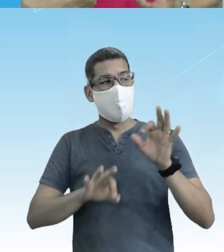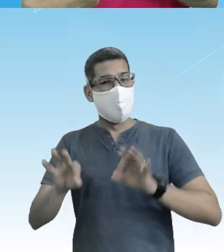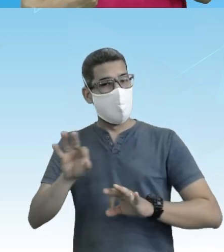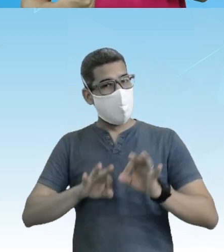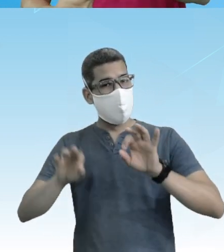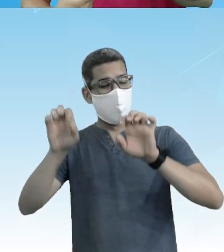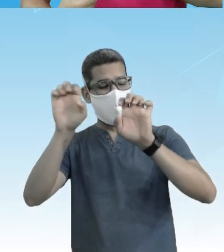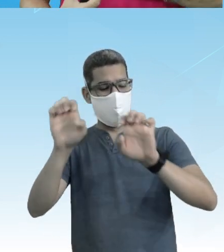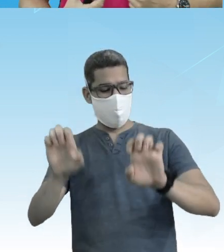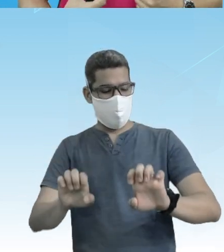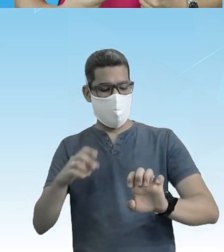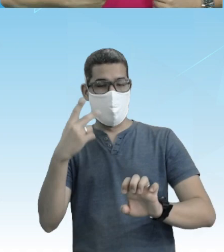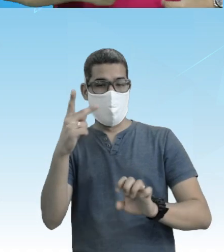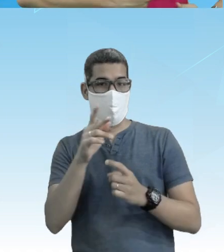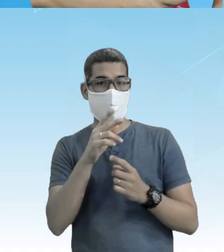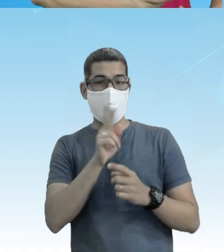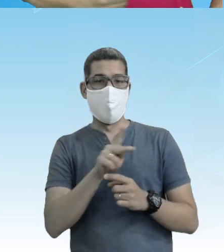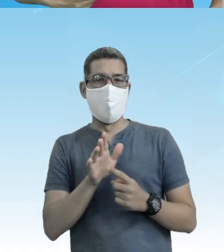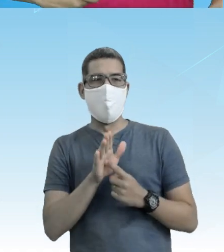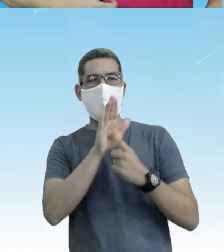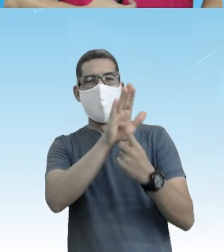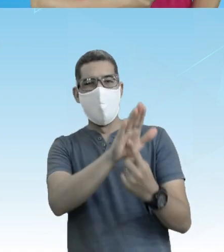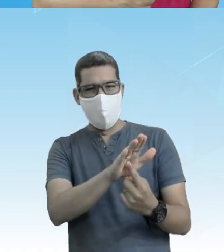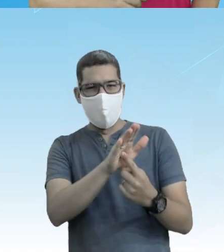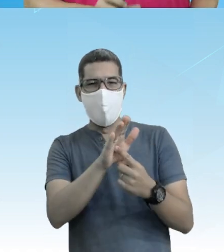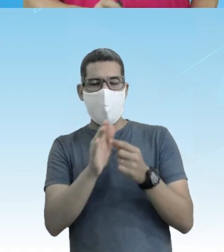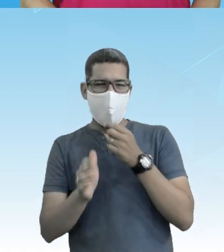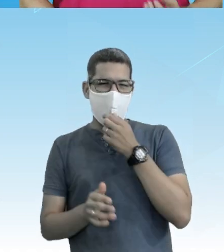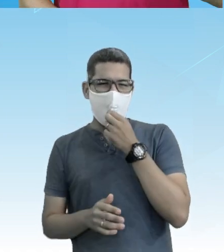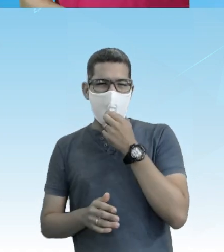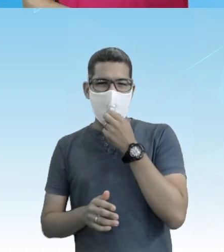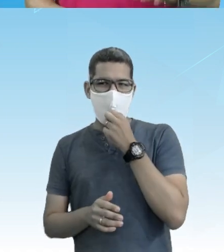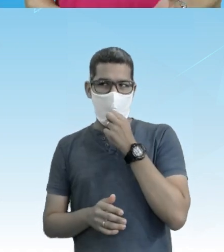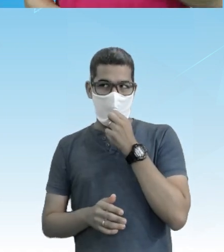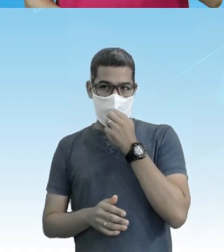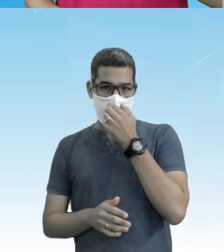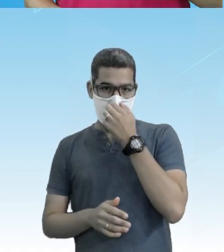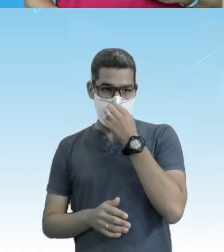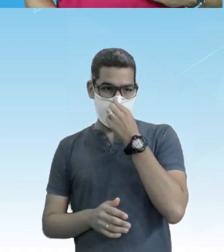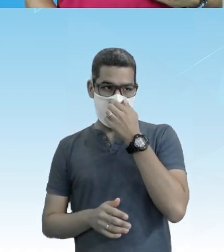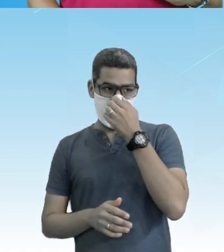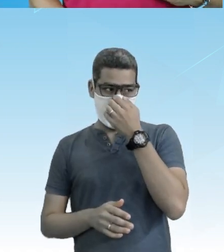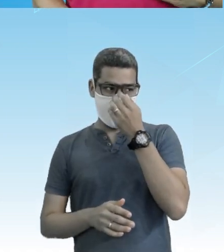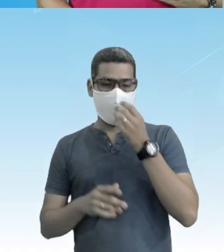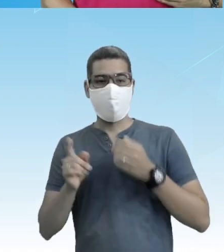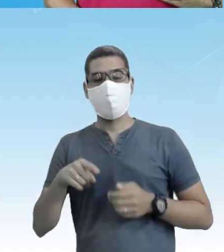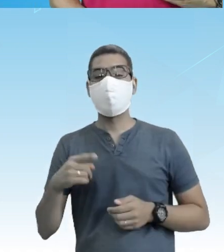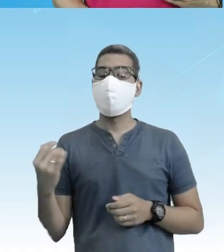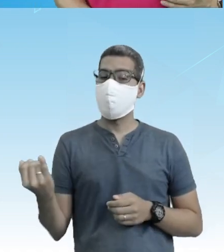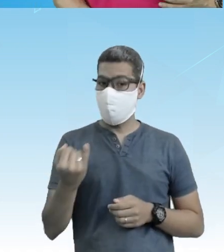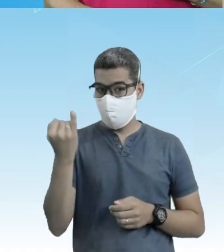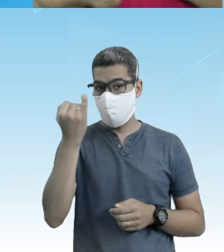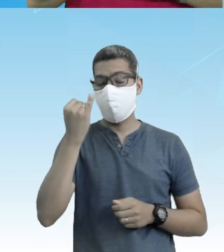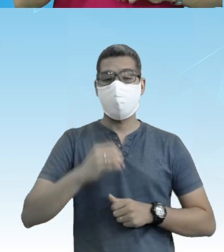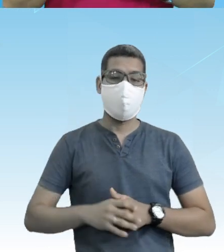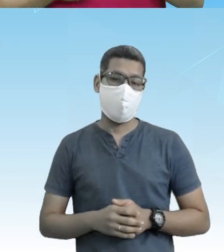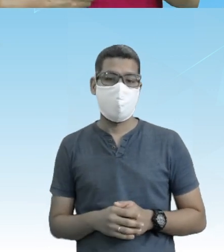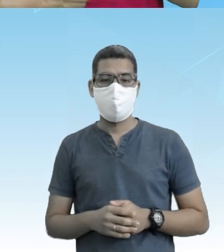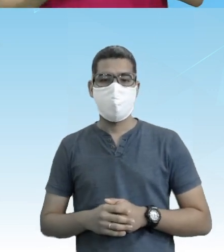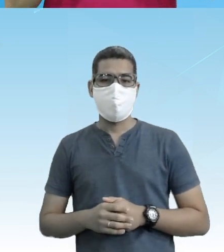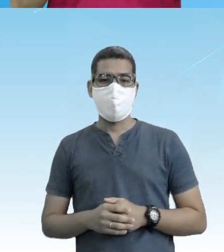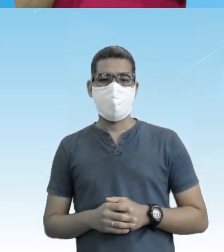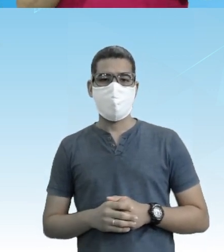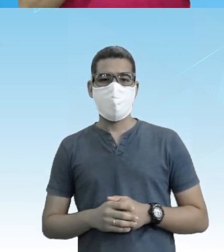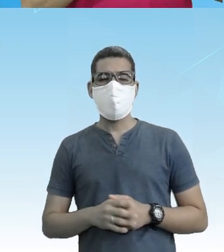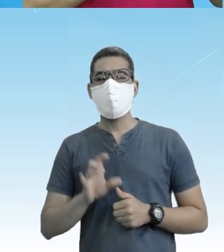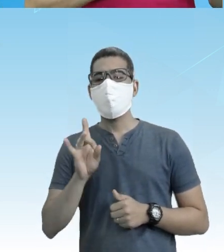e apresentar ao seu professor, fazer um trabalho em sala de aula. É importante conhecer e não apenas ficar na questão